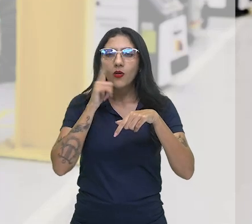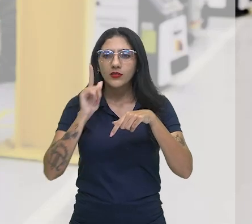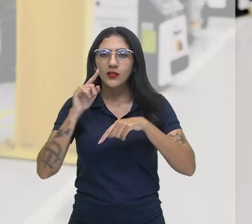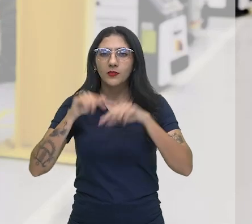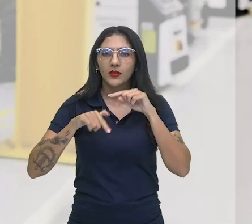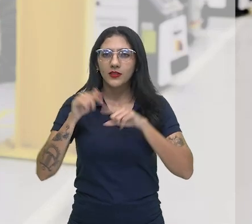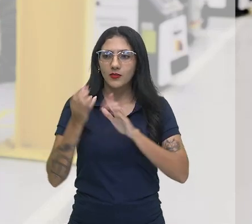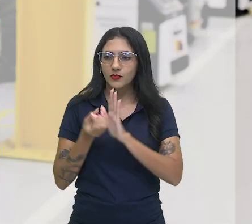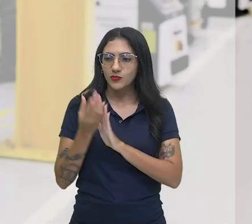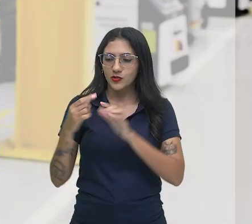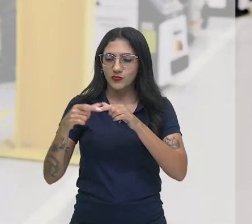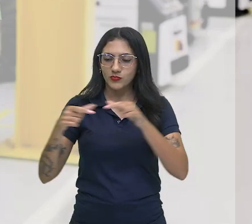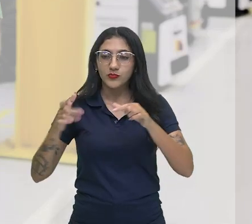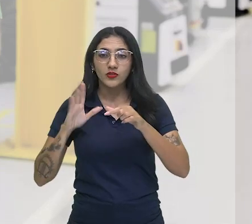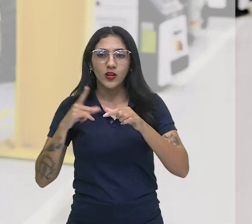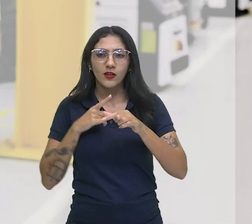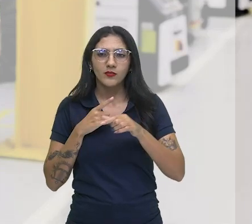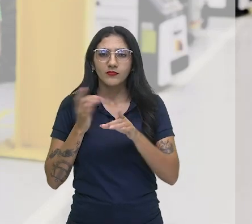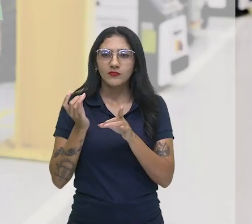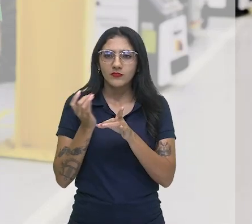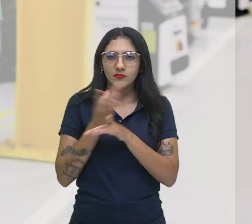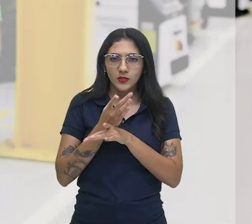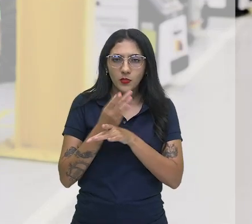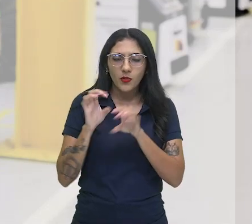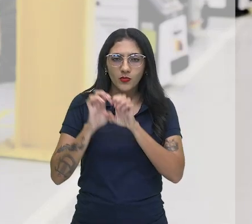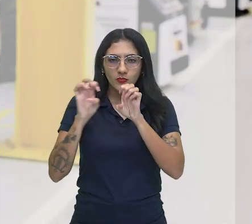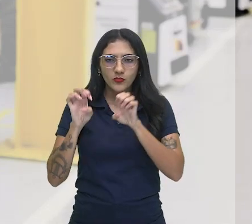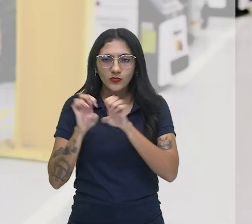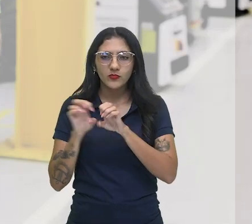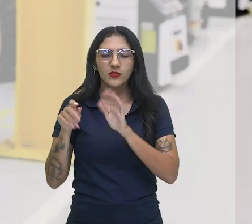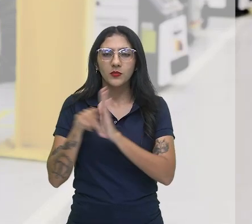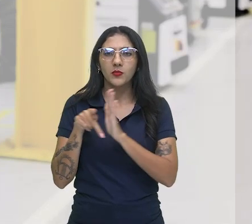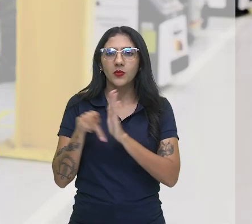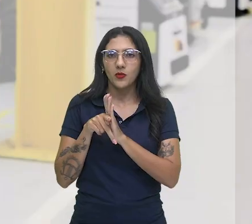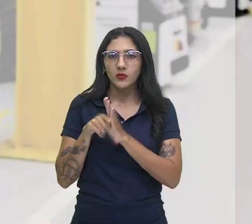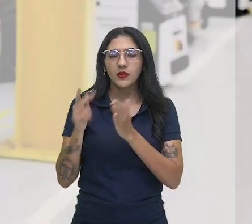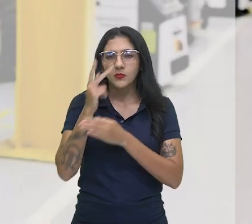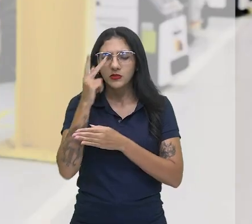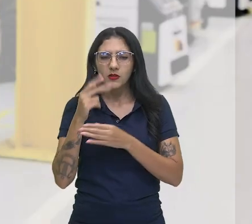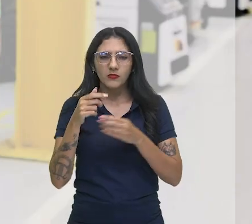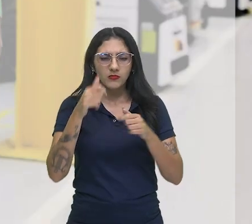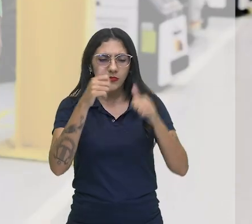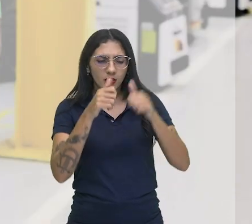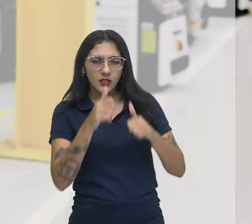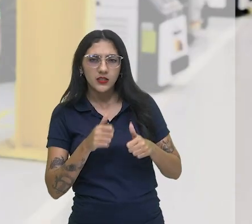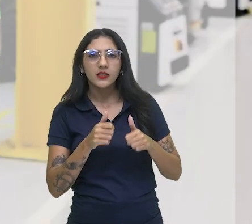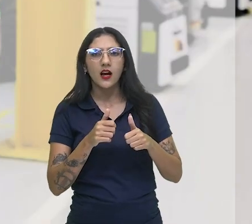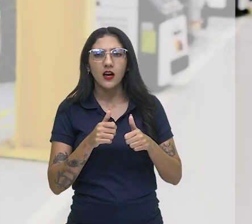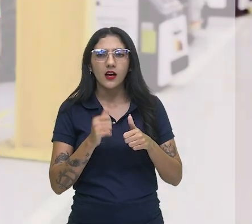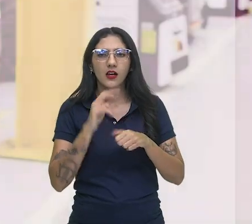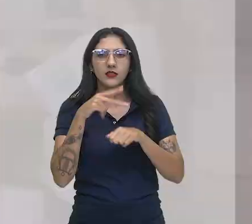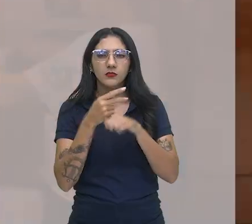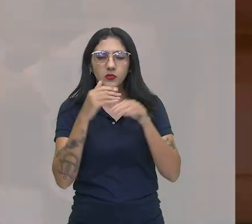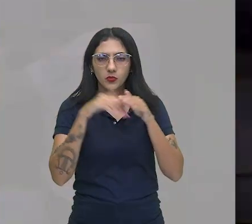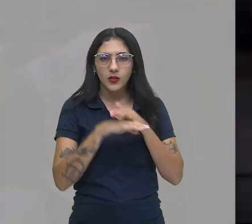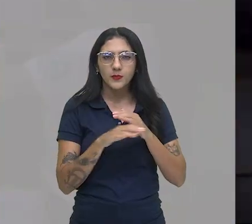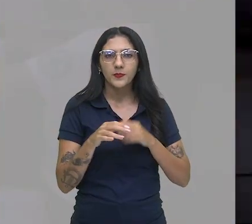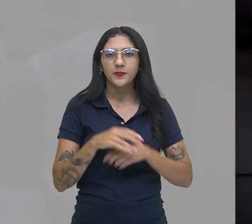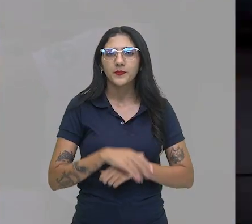tem a peça já moldada e produto final, onde o operador faz a inspeção e a embalagem do material.